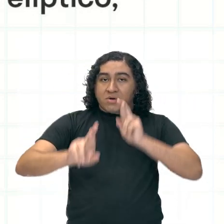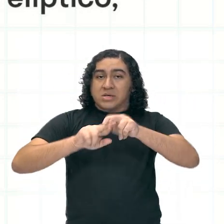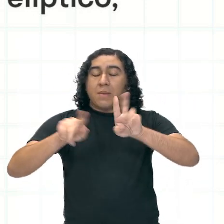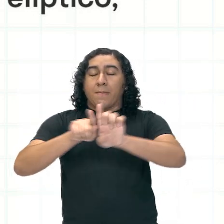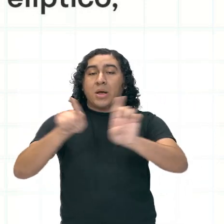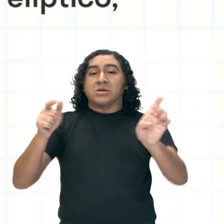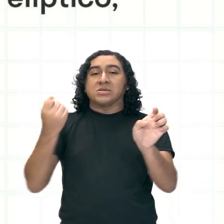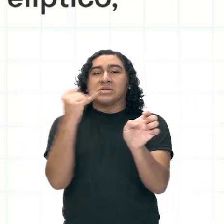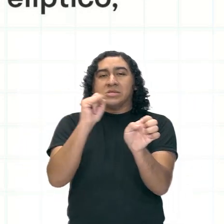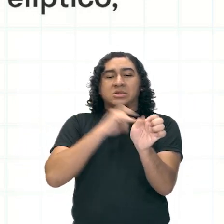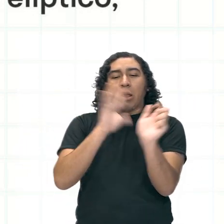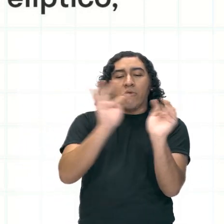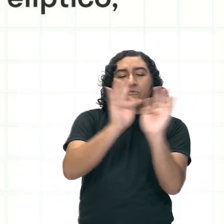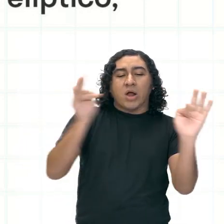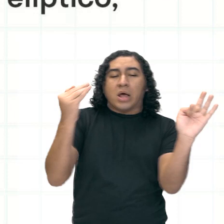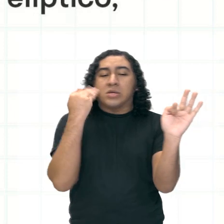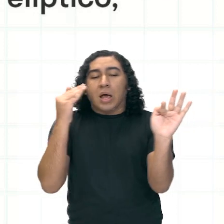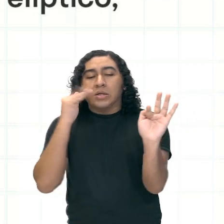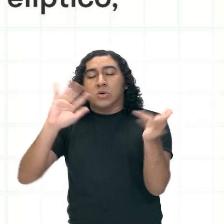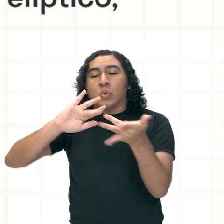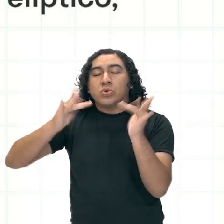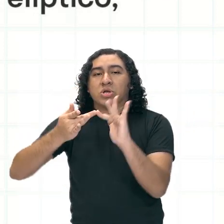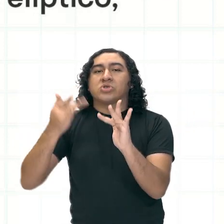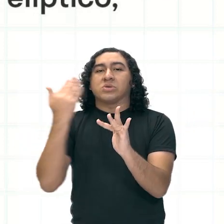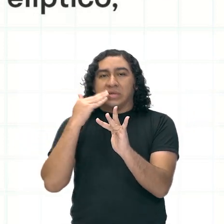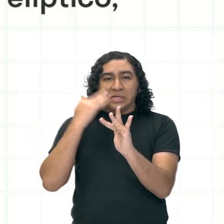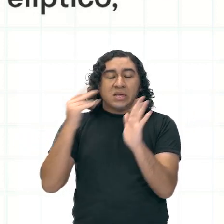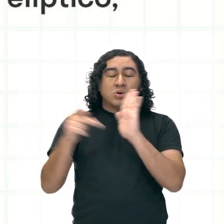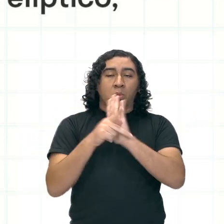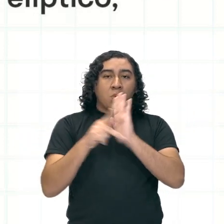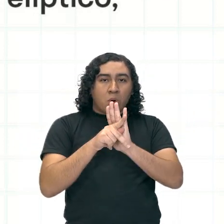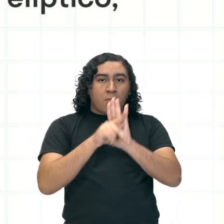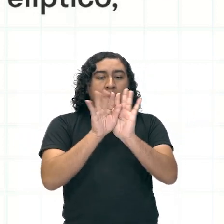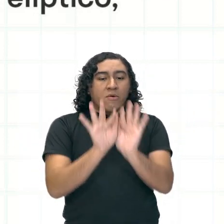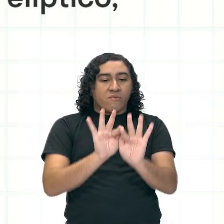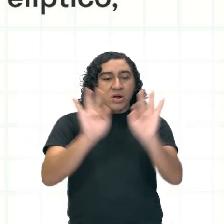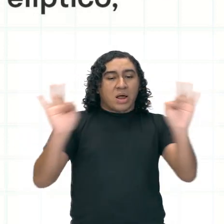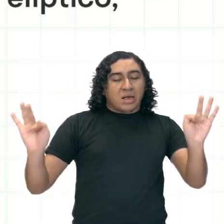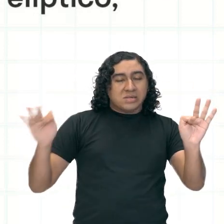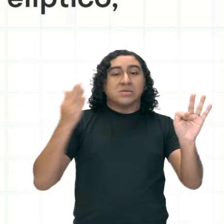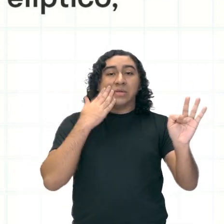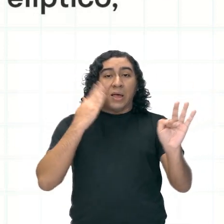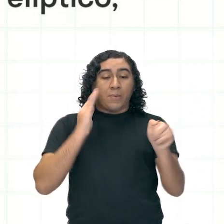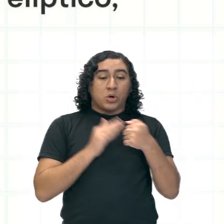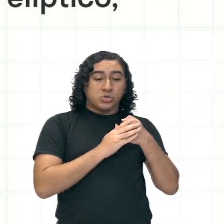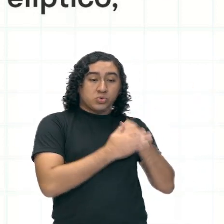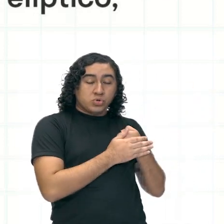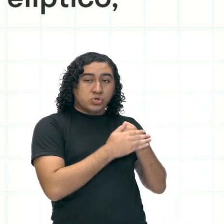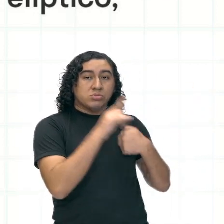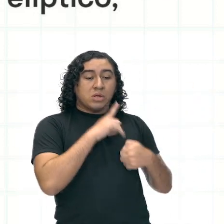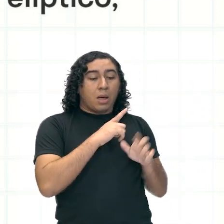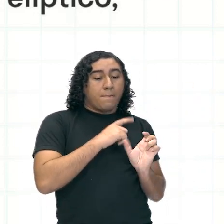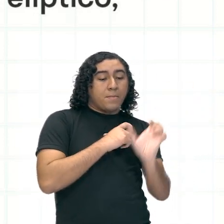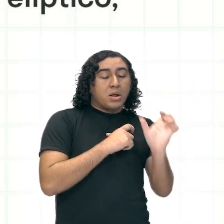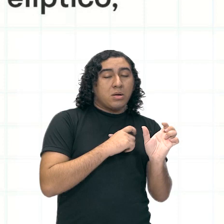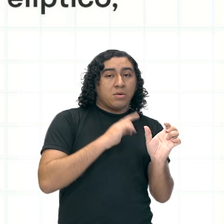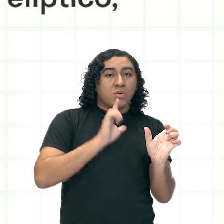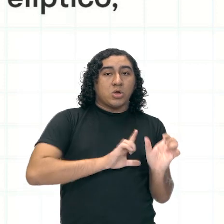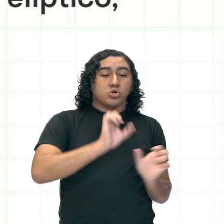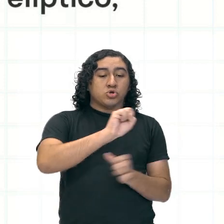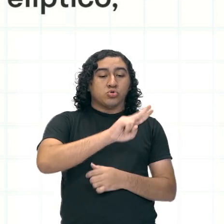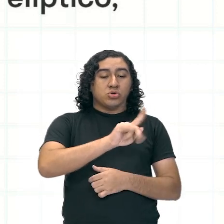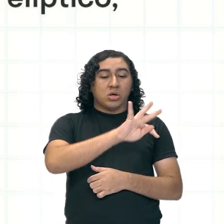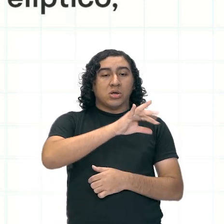mas pode ser determinado por meio da flexão verbal e do contexto da oração, certo? Esse tipo de sujeito